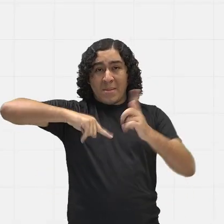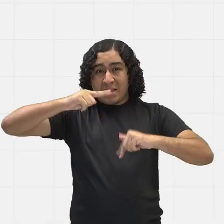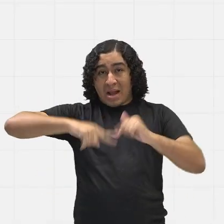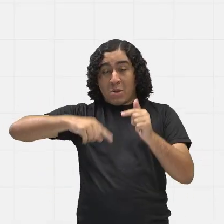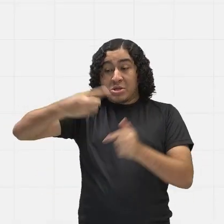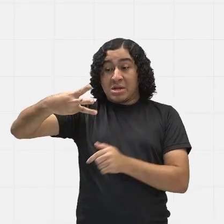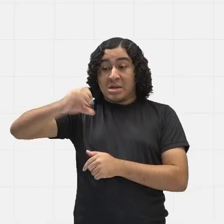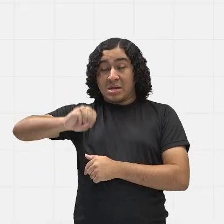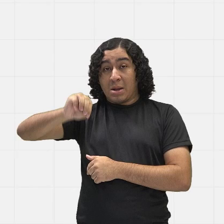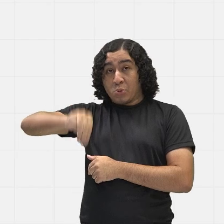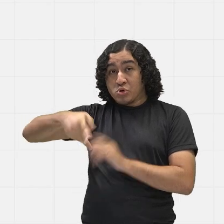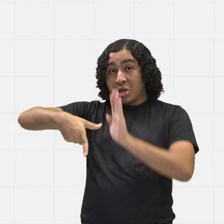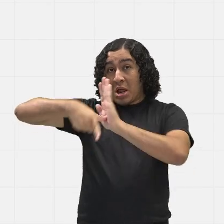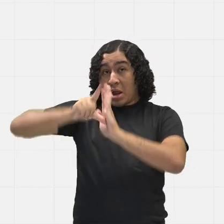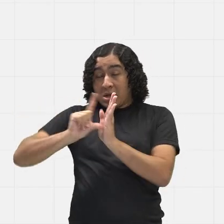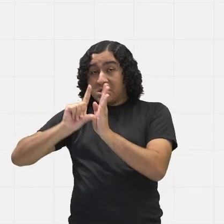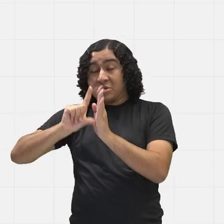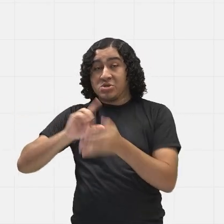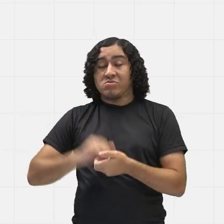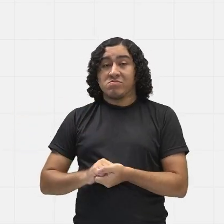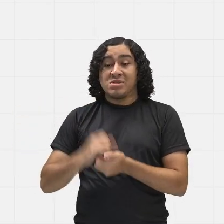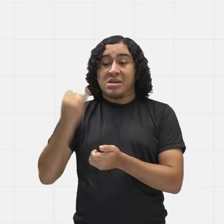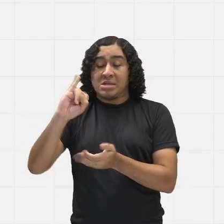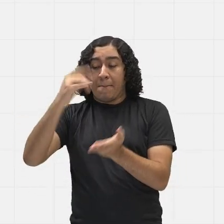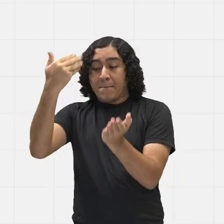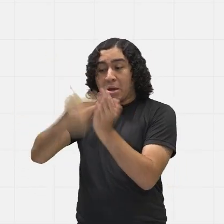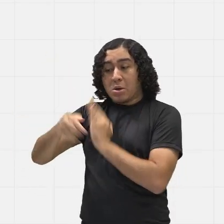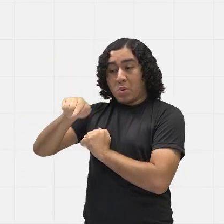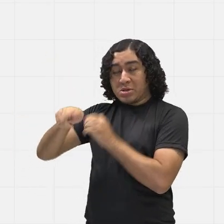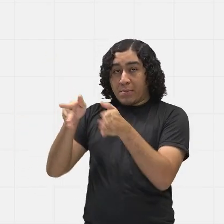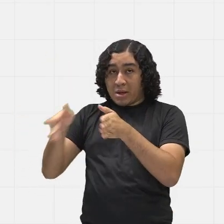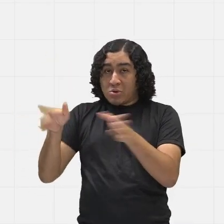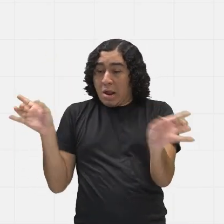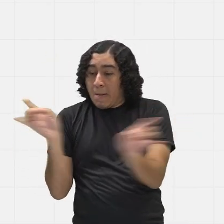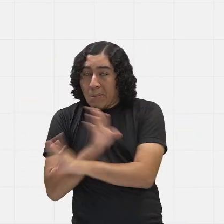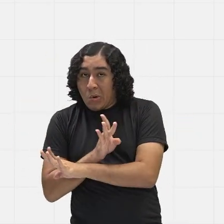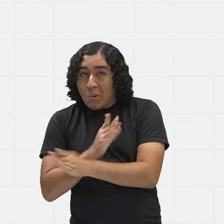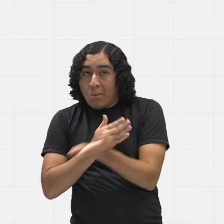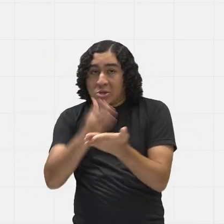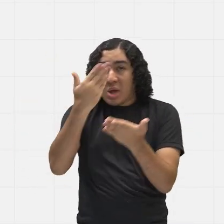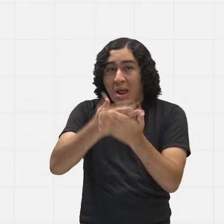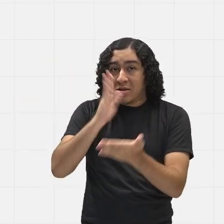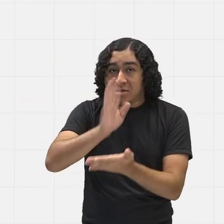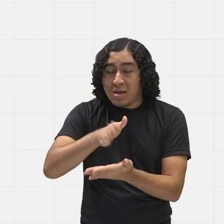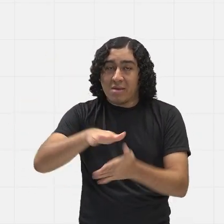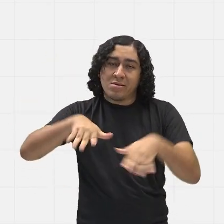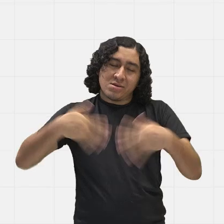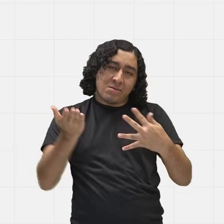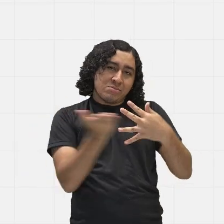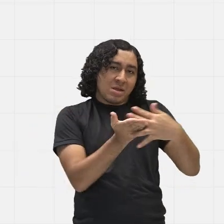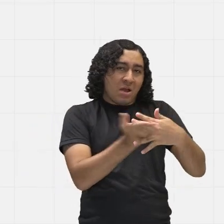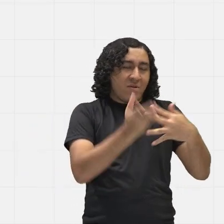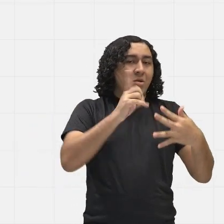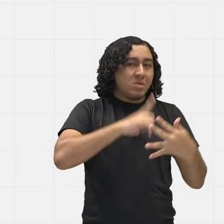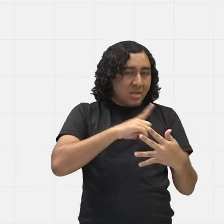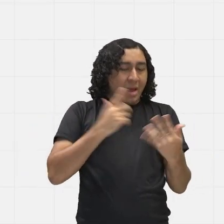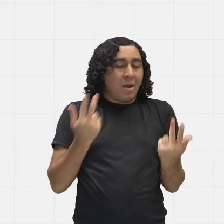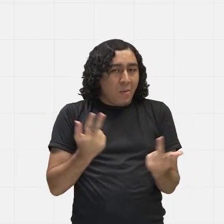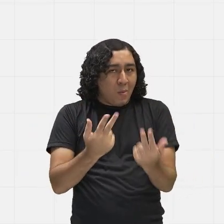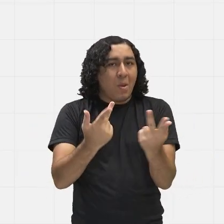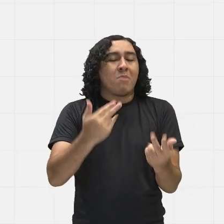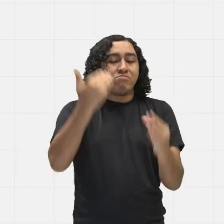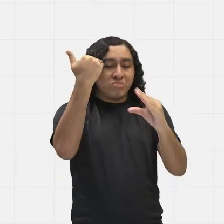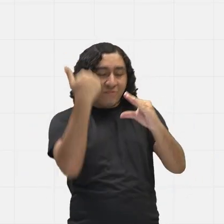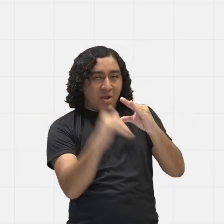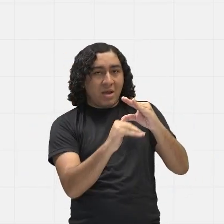antes. Se não conseguiu receber meia hora antes, vai para o intervalo. A gente só pode, professor, enviar